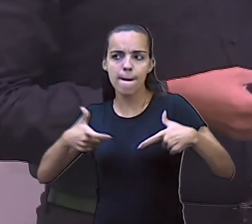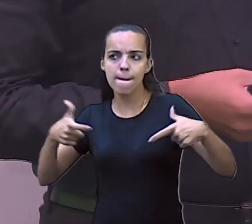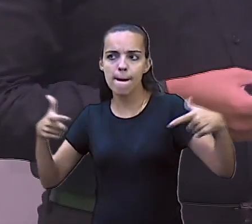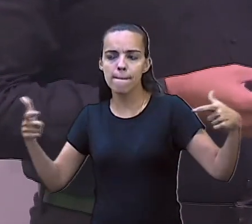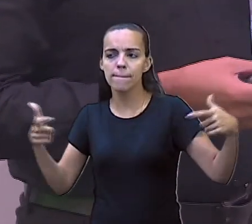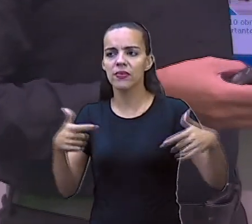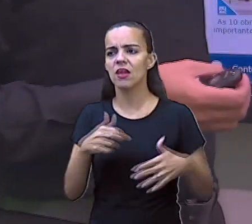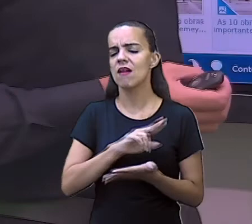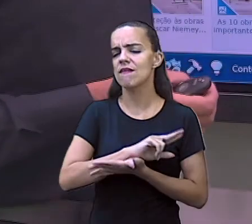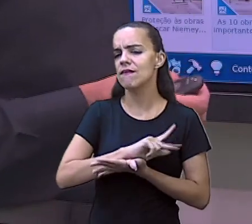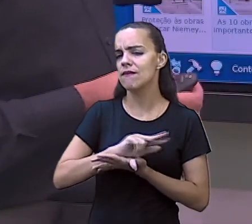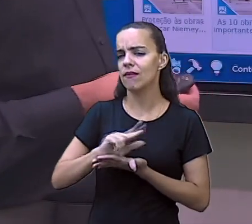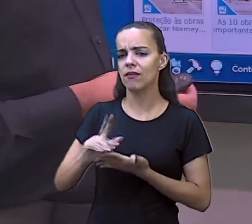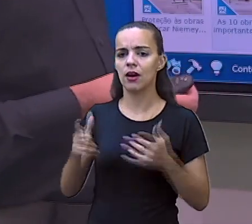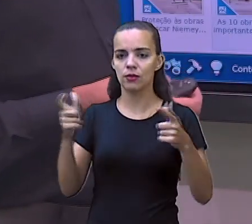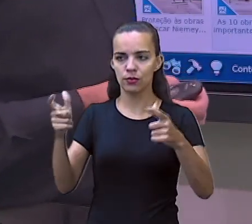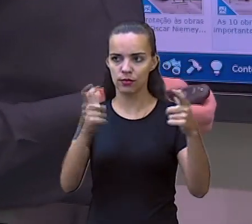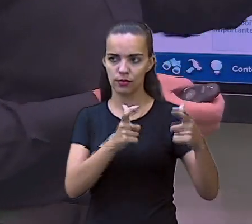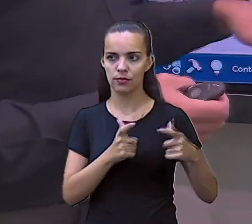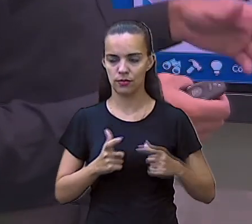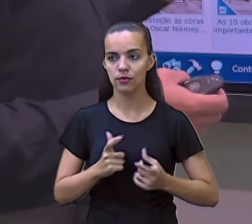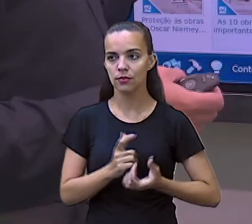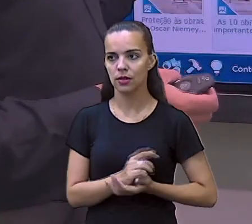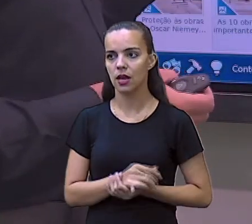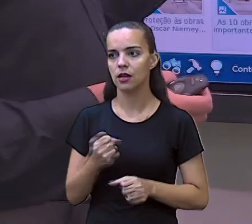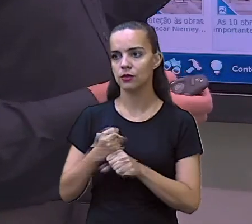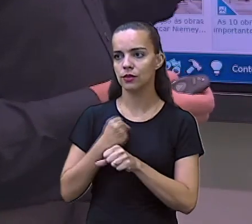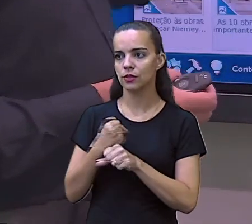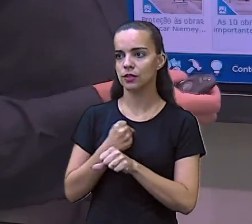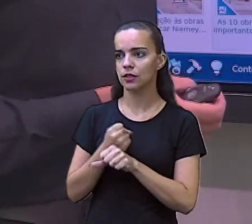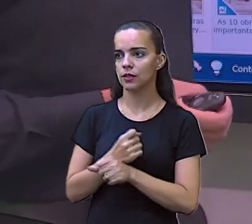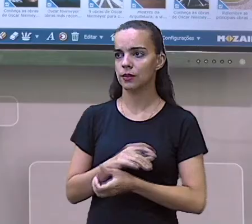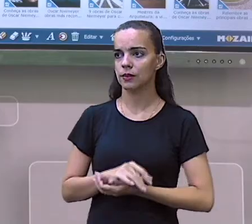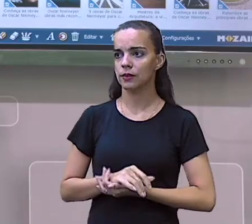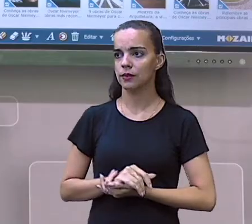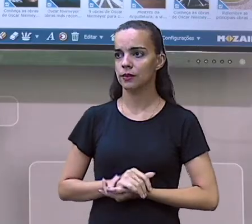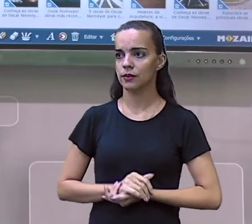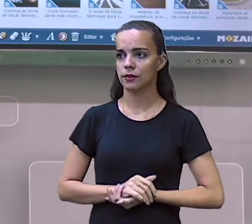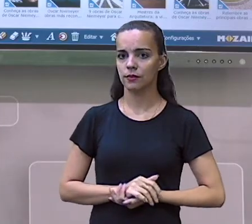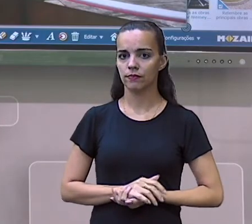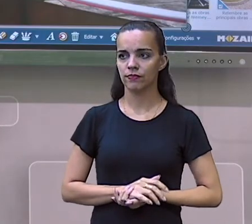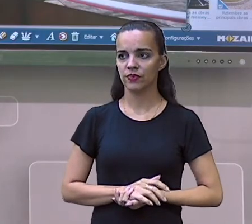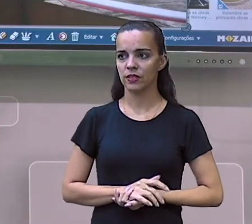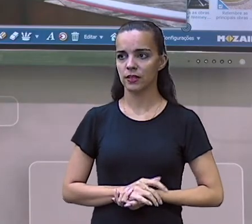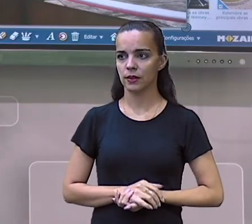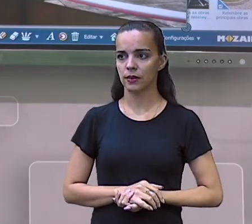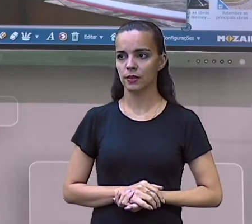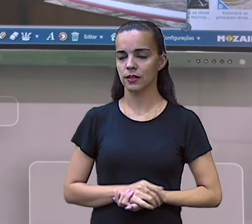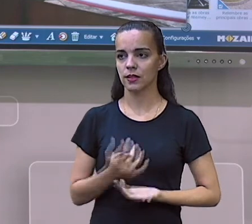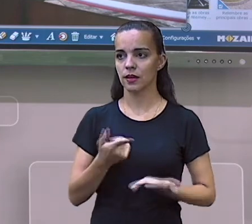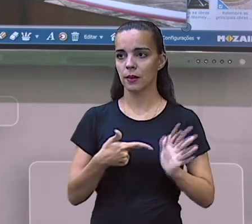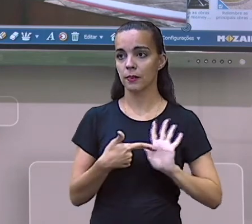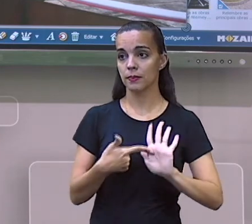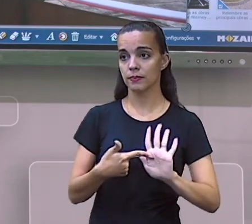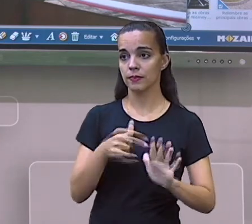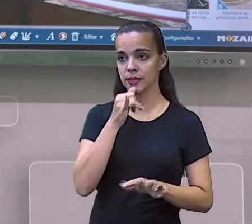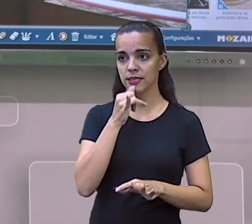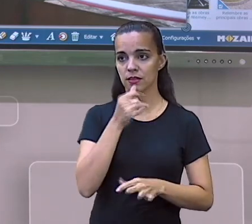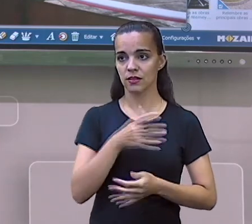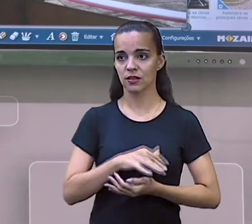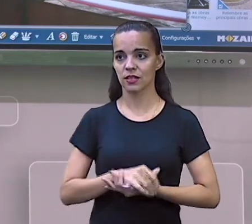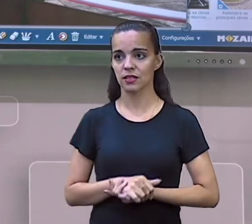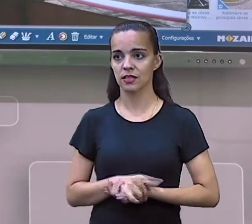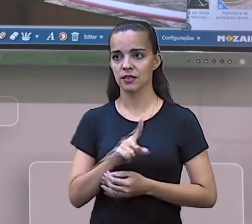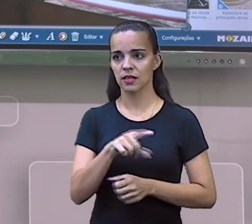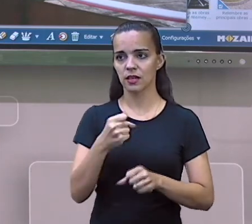para outras construções, como Brasília. Então, nós temos aqui